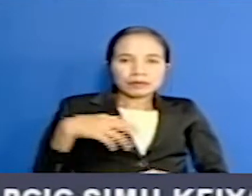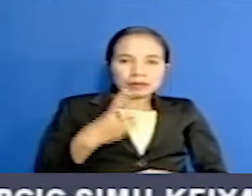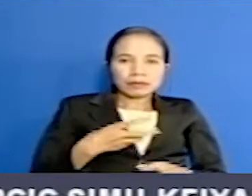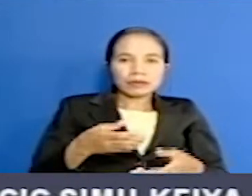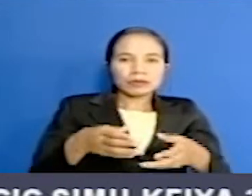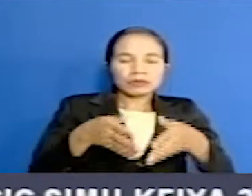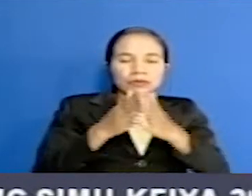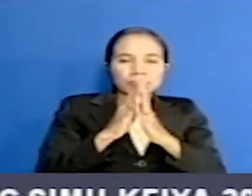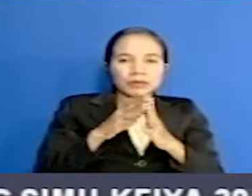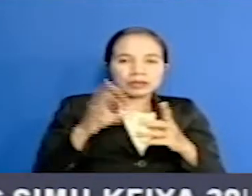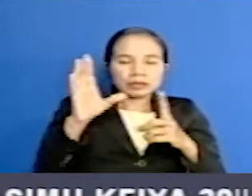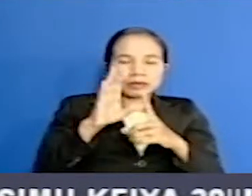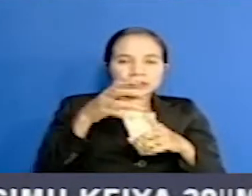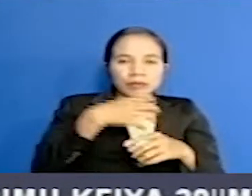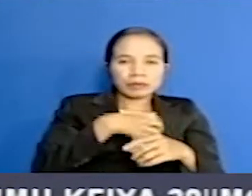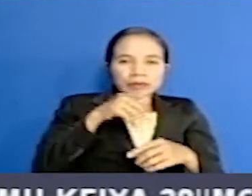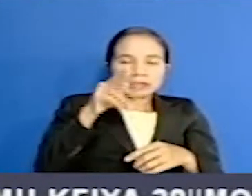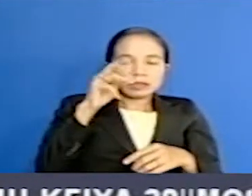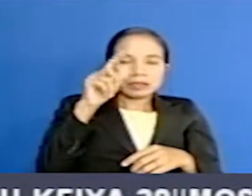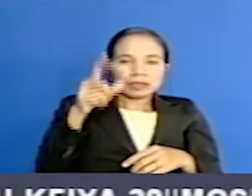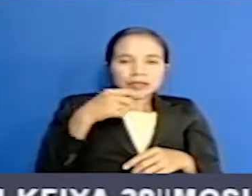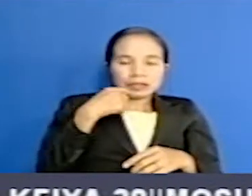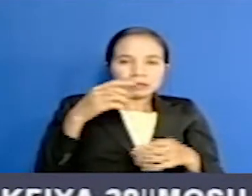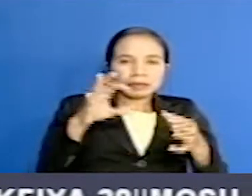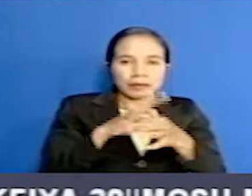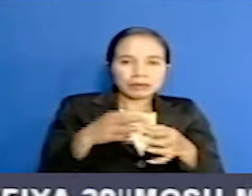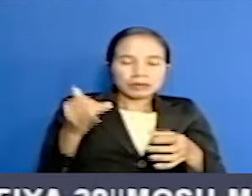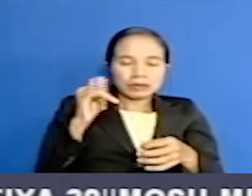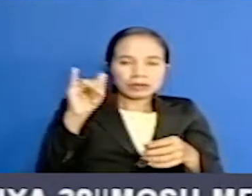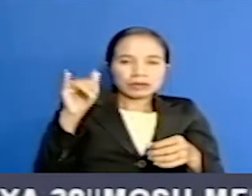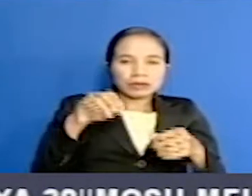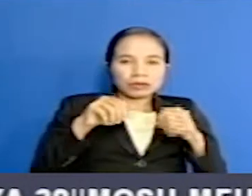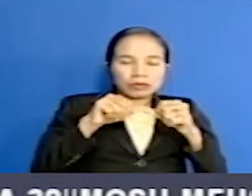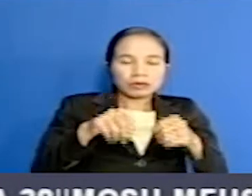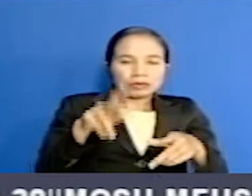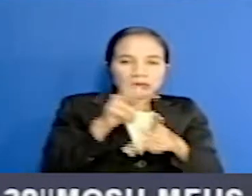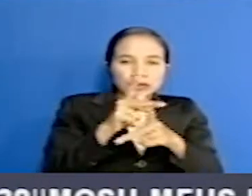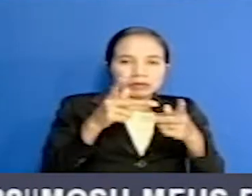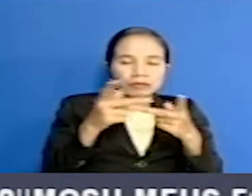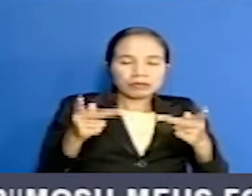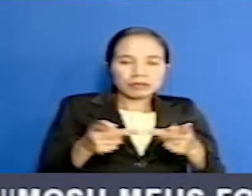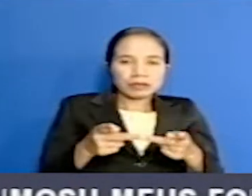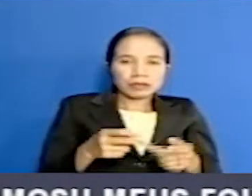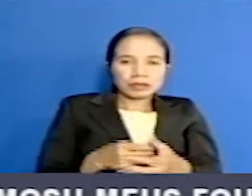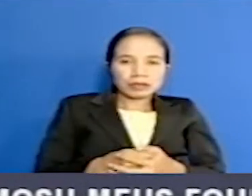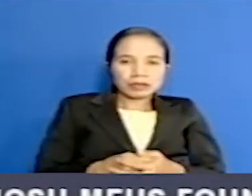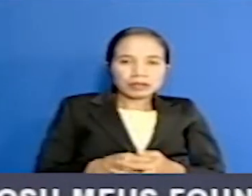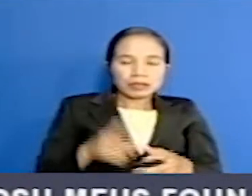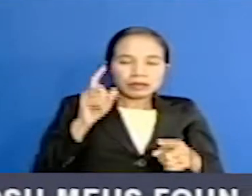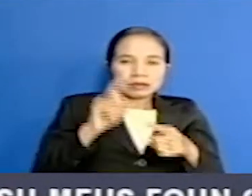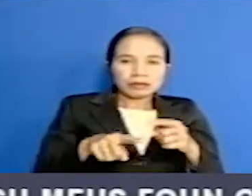comando PNTL orienta membro sira continua segura fatin fita laina nebemak dada ona atunune